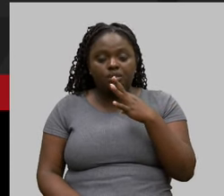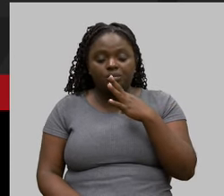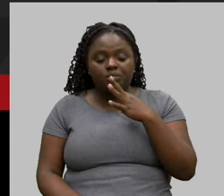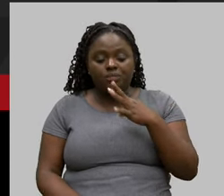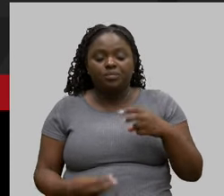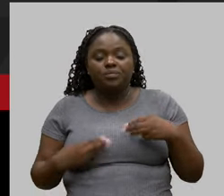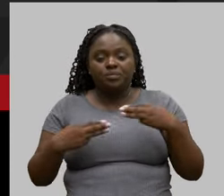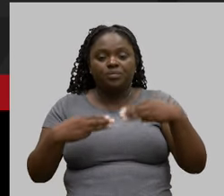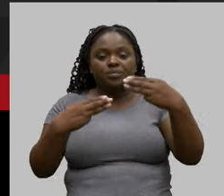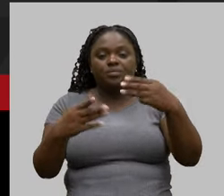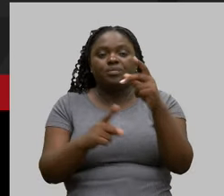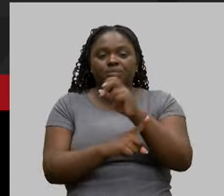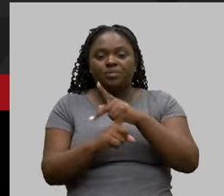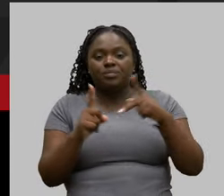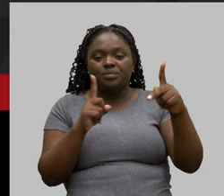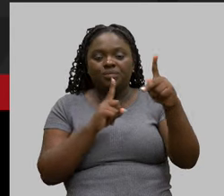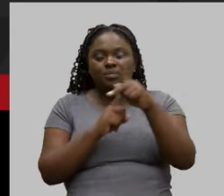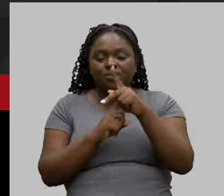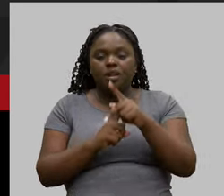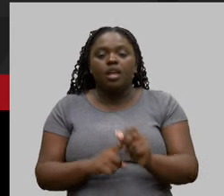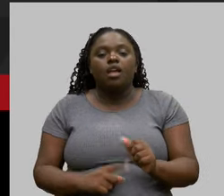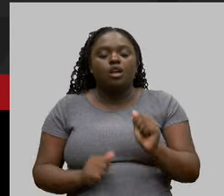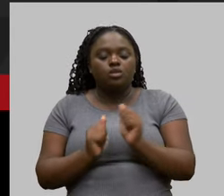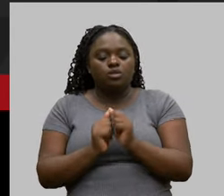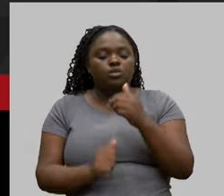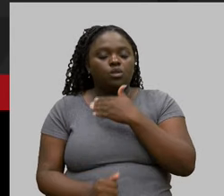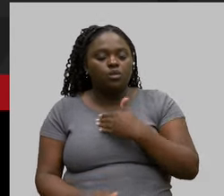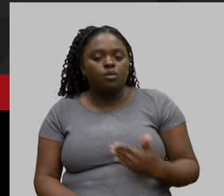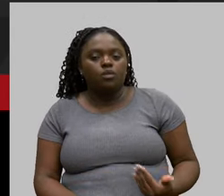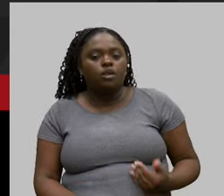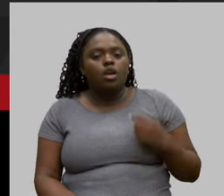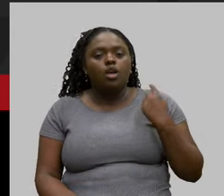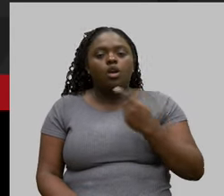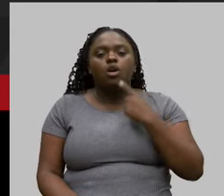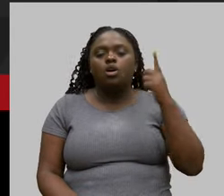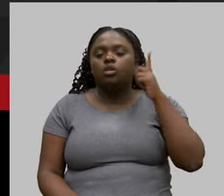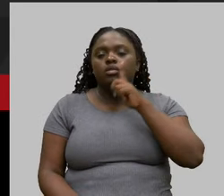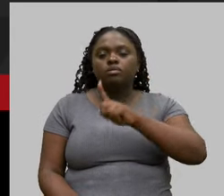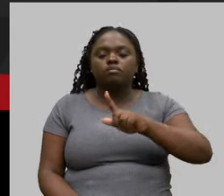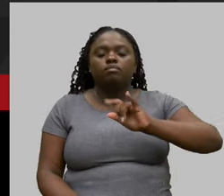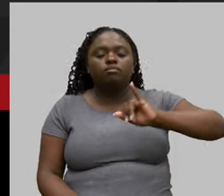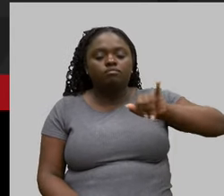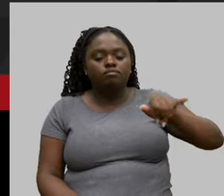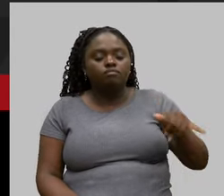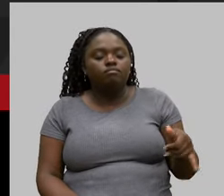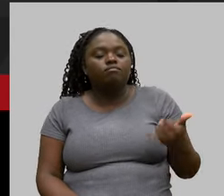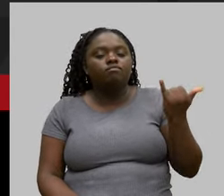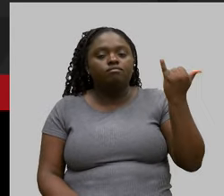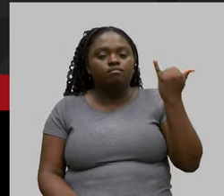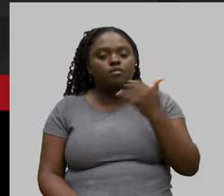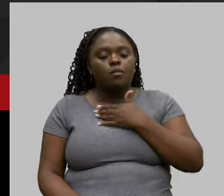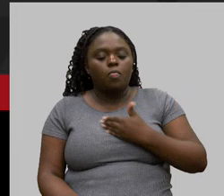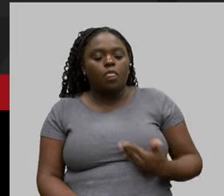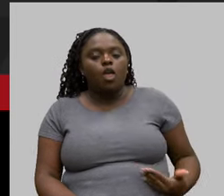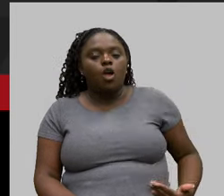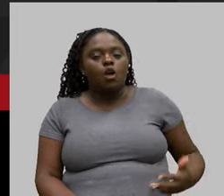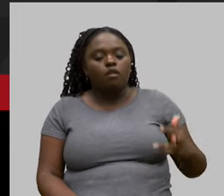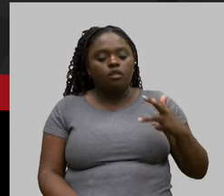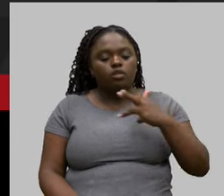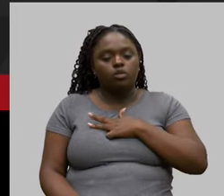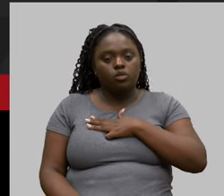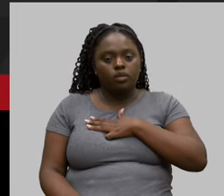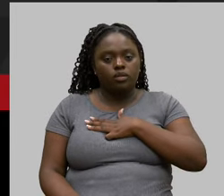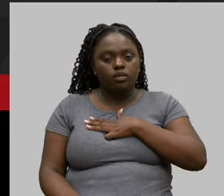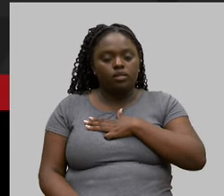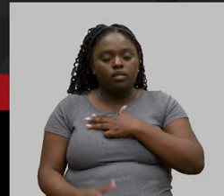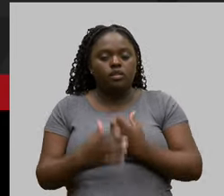governo eh conseguimos eh um né uma uma oportunidade né o governo Lula ele recriou o